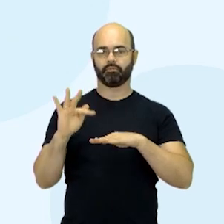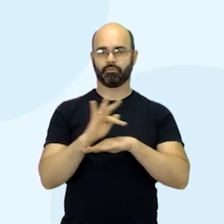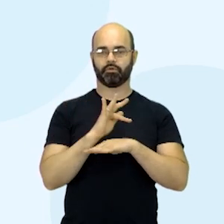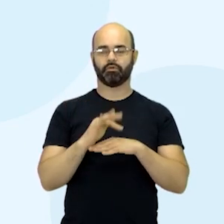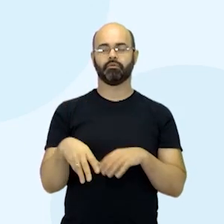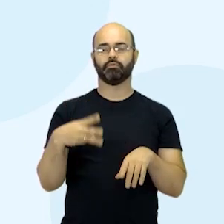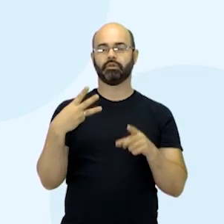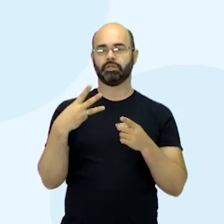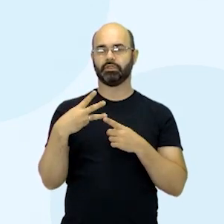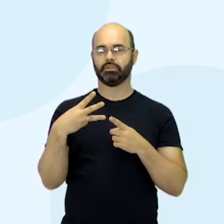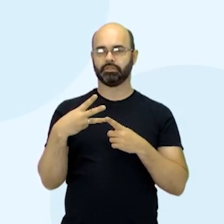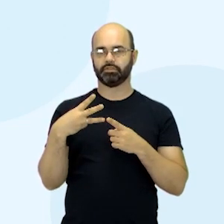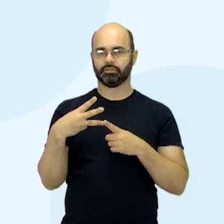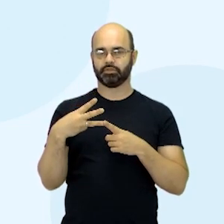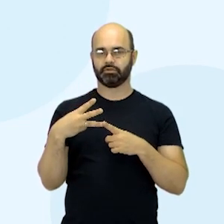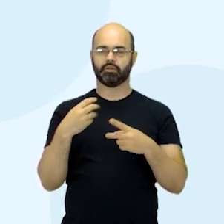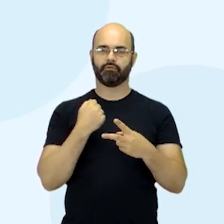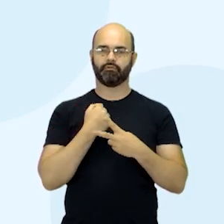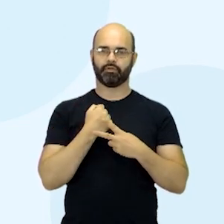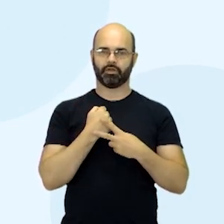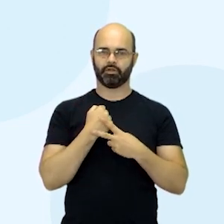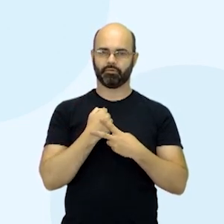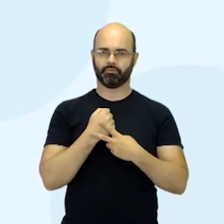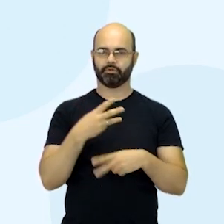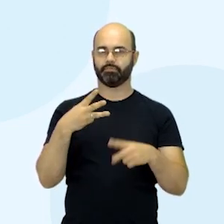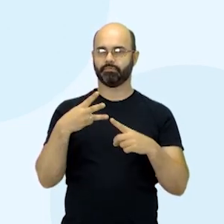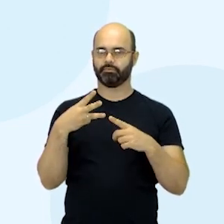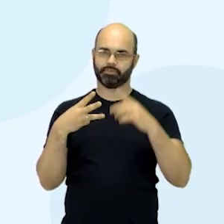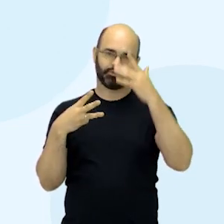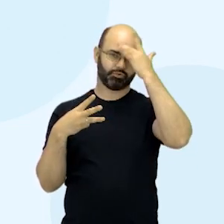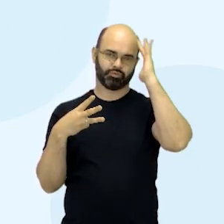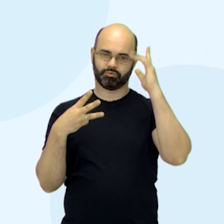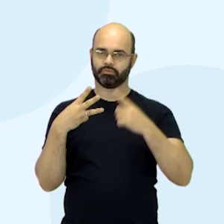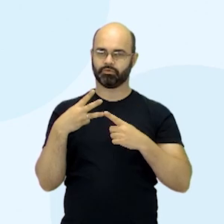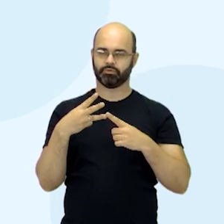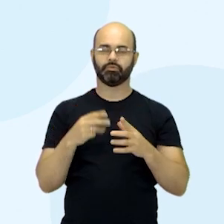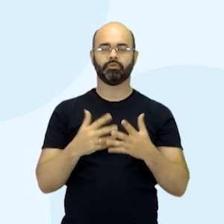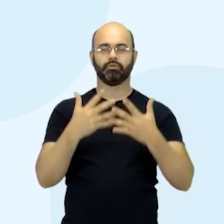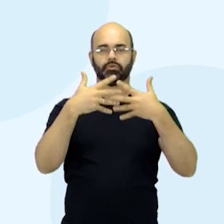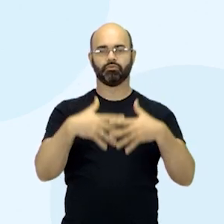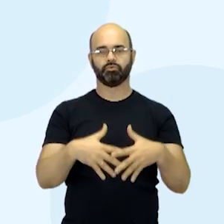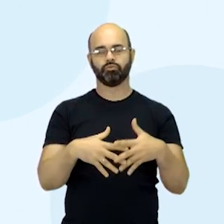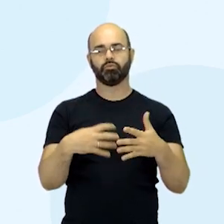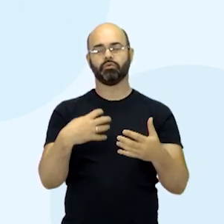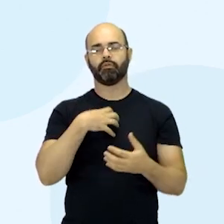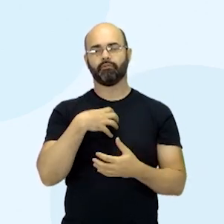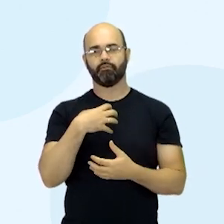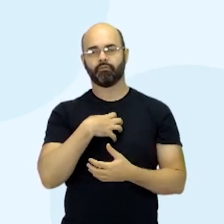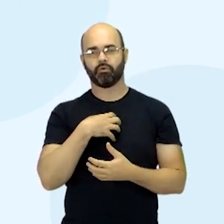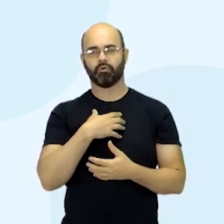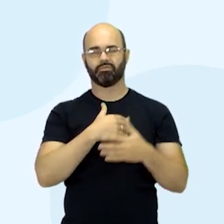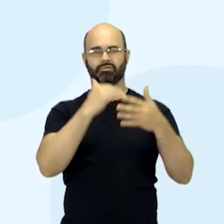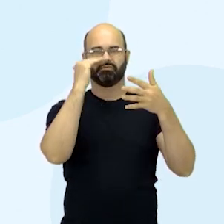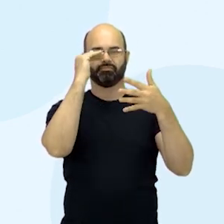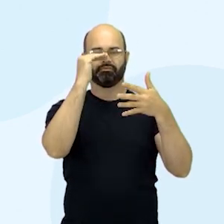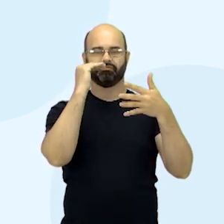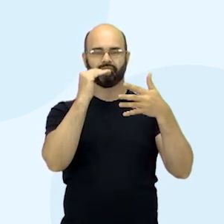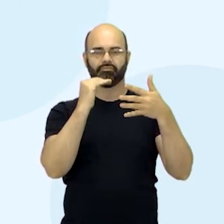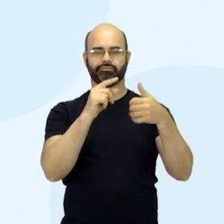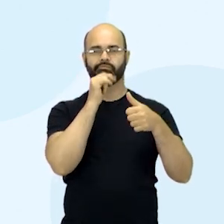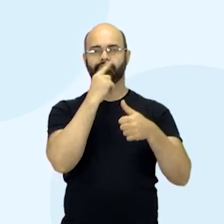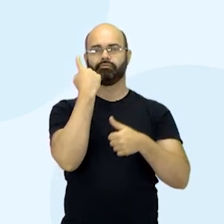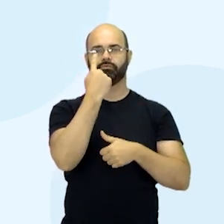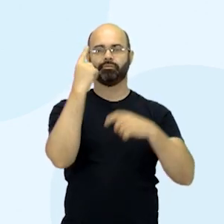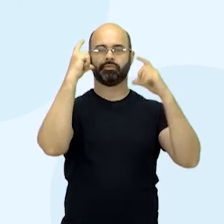singular, tá bom? Aí na sequência aí sobre a estrutura, a forma, né? Então assim, nós temos no primeiro